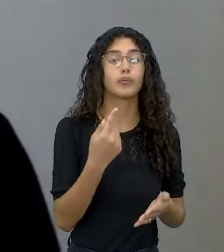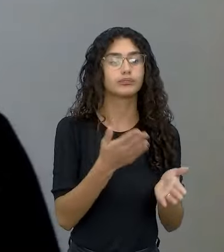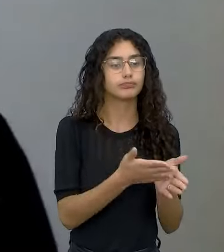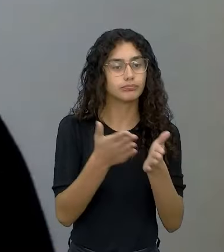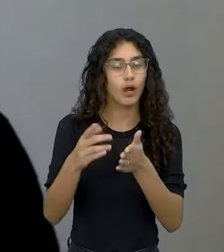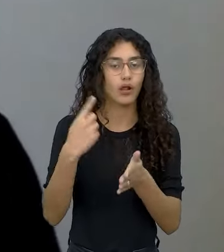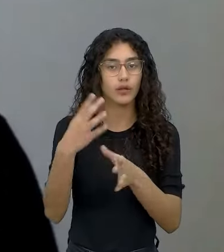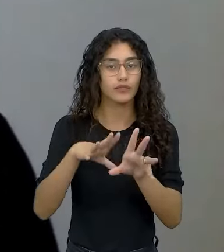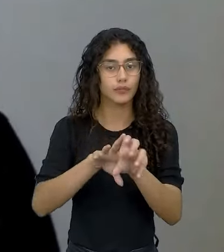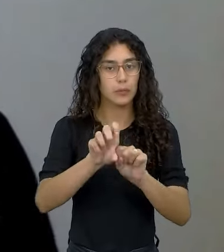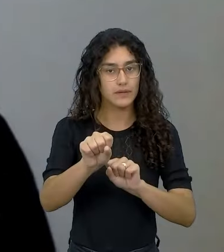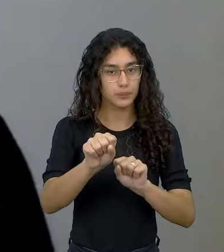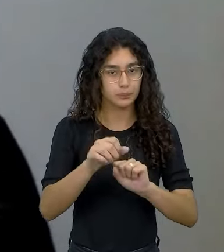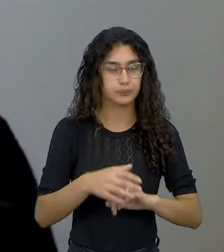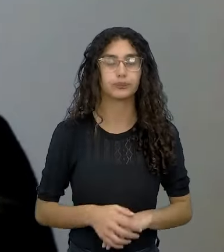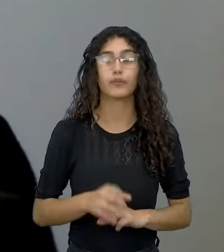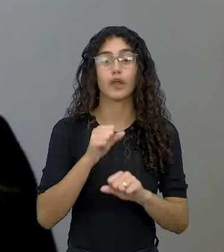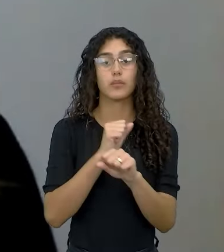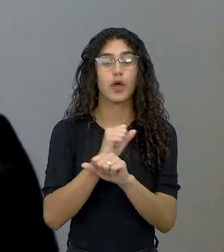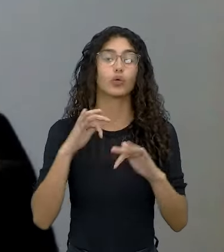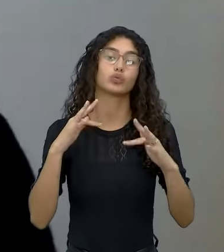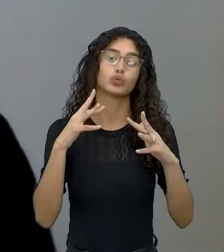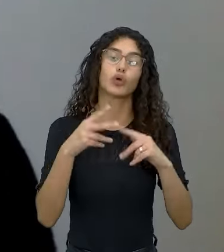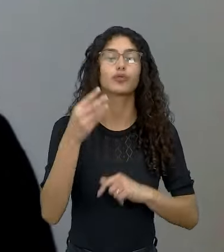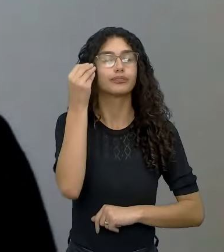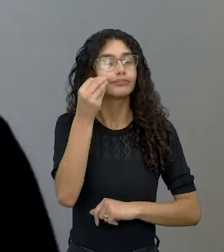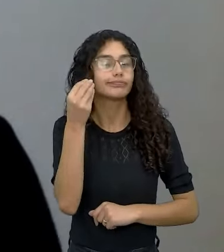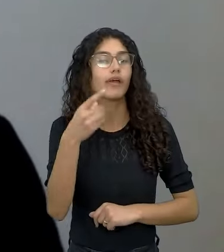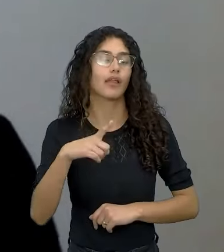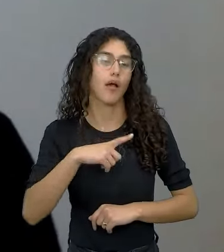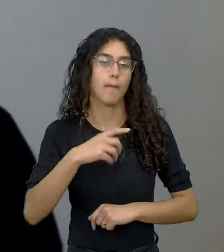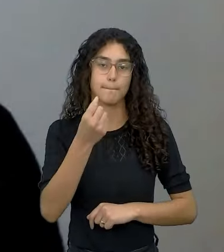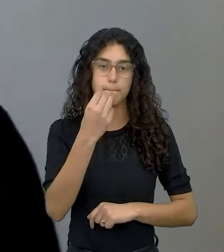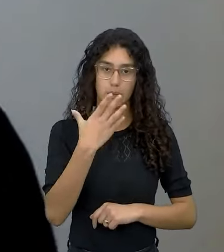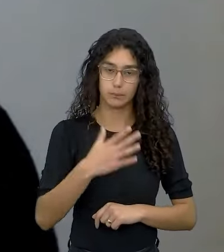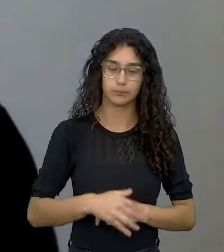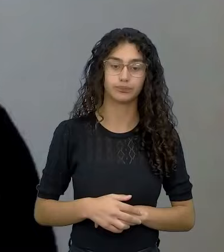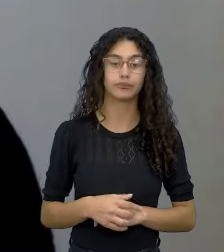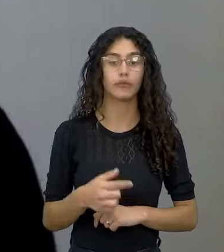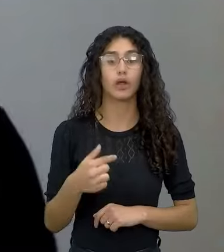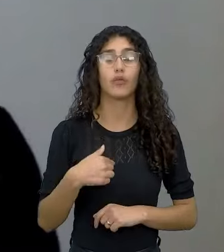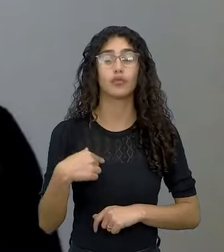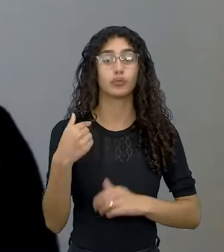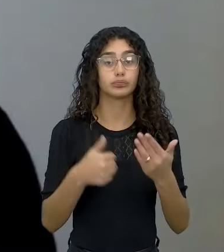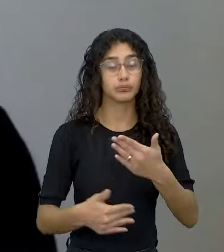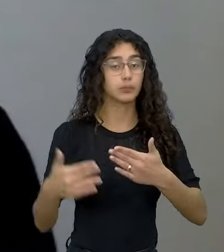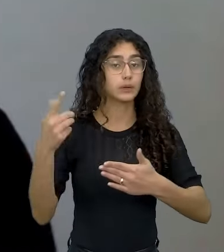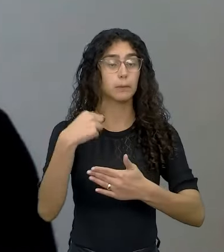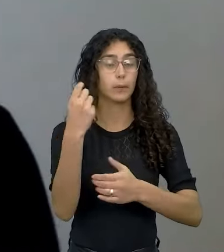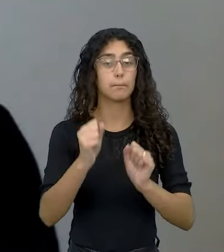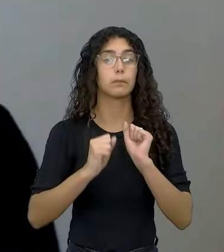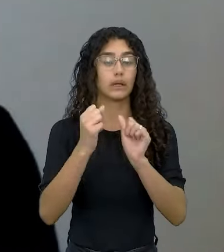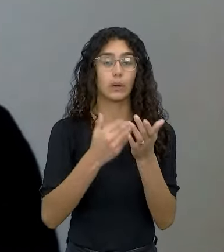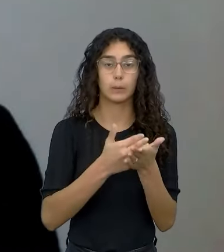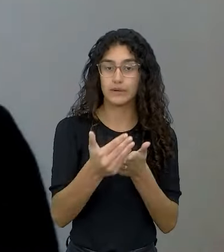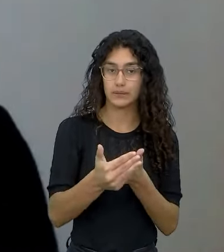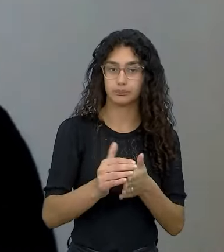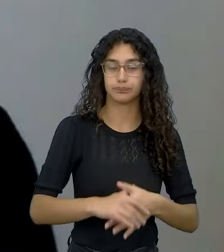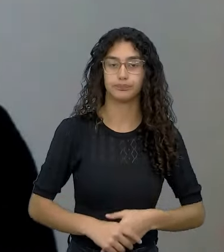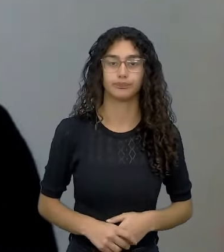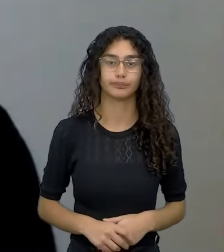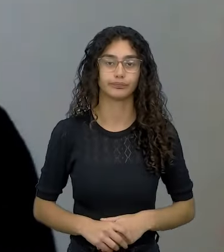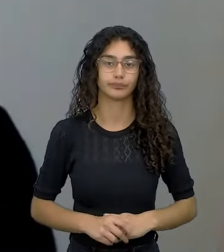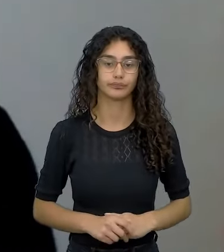então, para a nossa formação, tá bom? Espero que seja de bom proveito para todos vocês. Eu vou subir, então, o PPT para a gente poder iniciar.